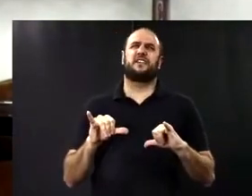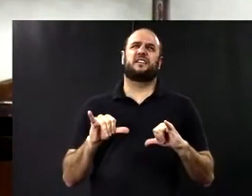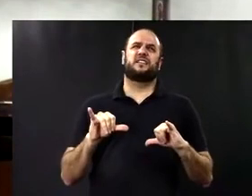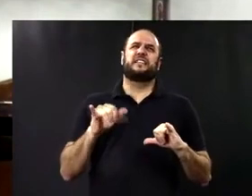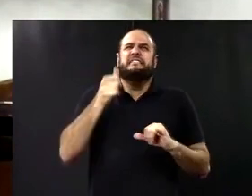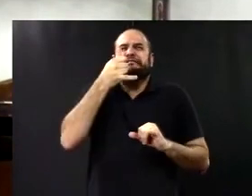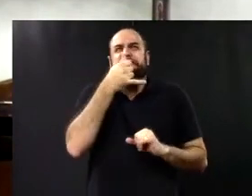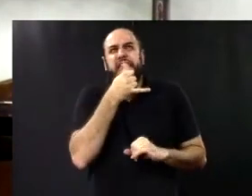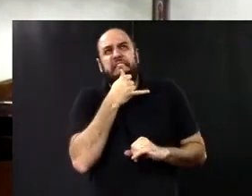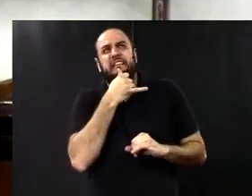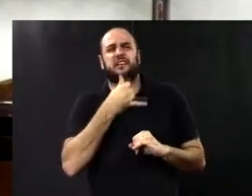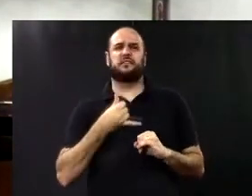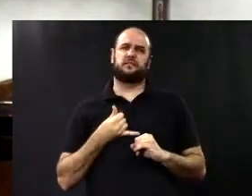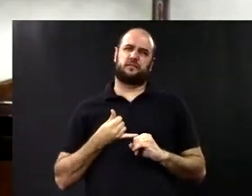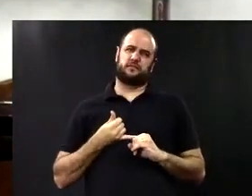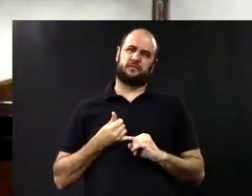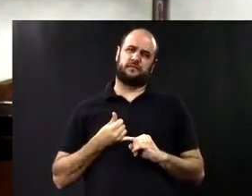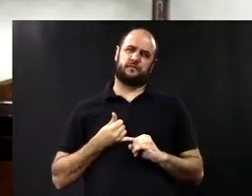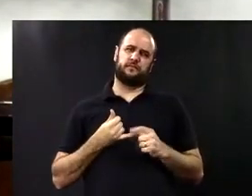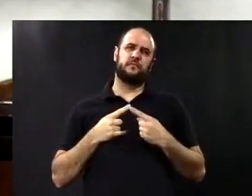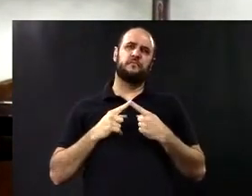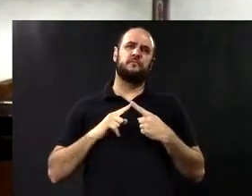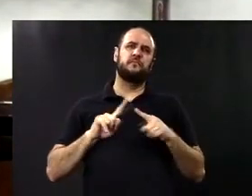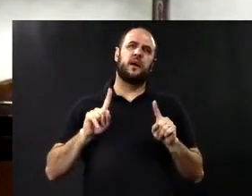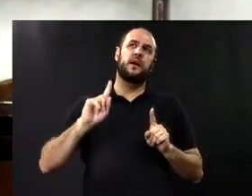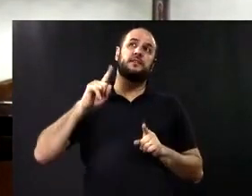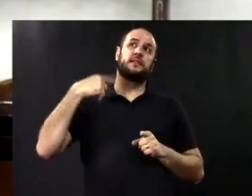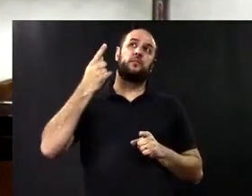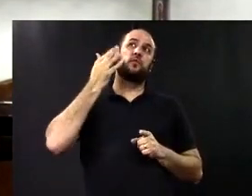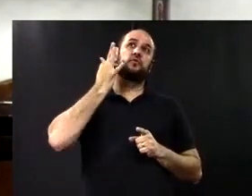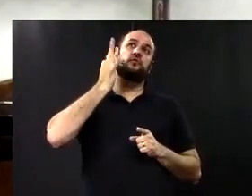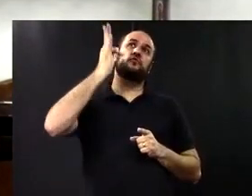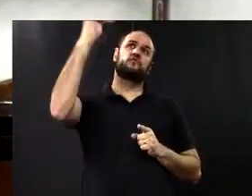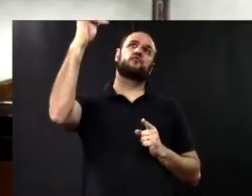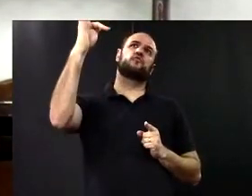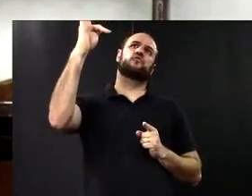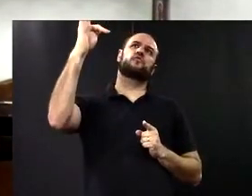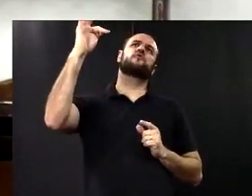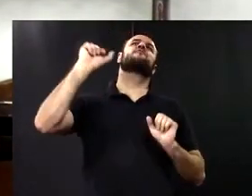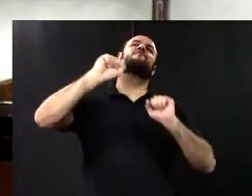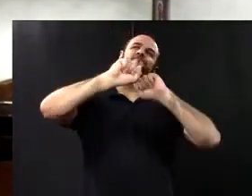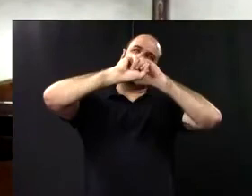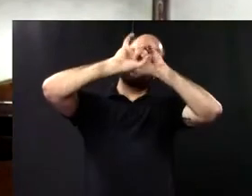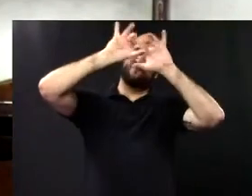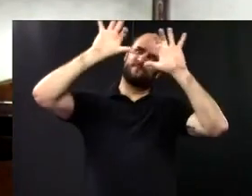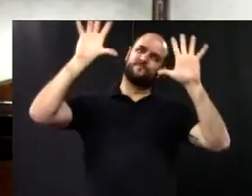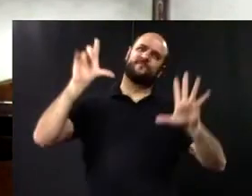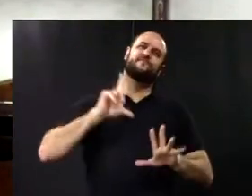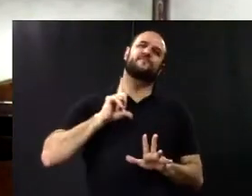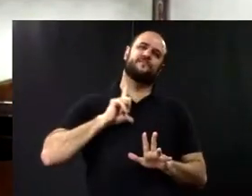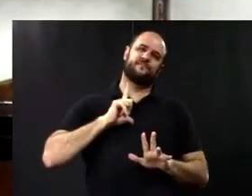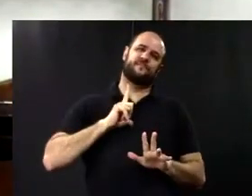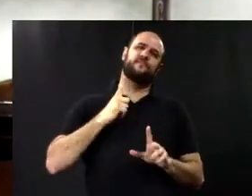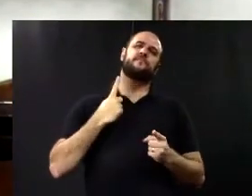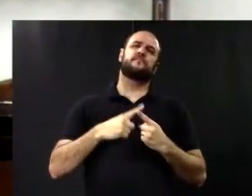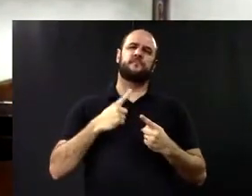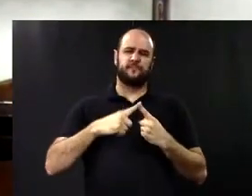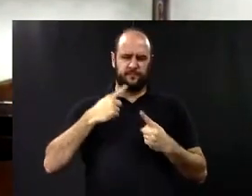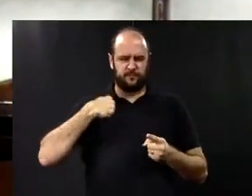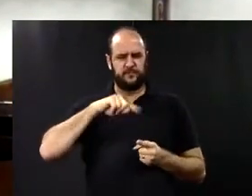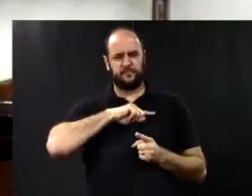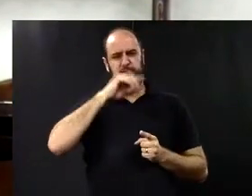traz tristeza, mas no futuro será gloriosa, porque nós vamos